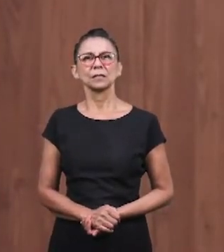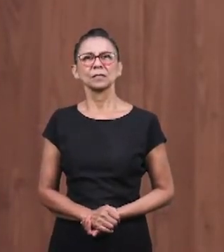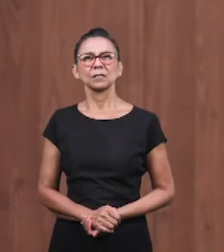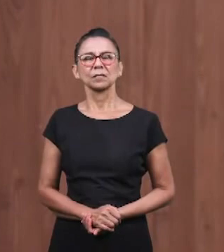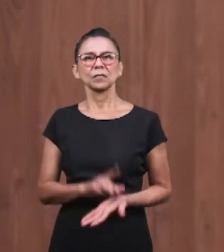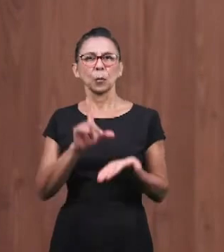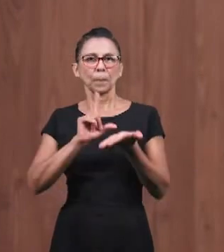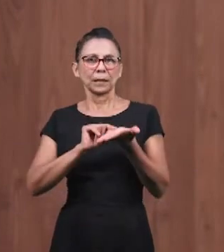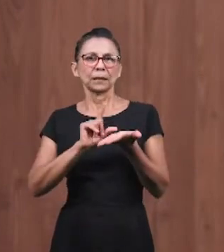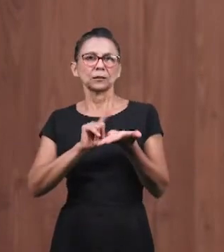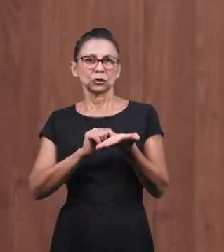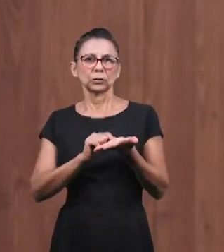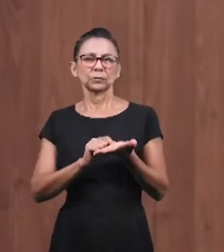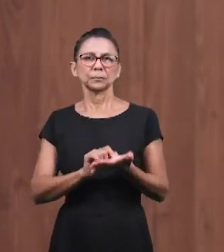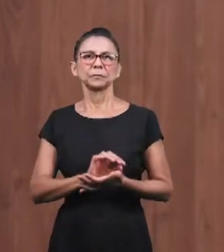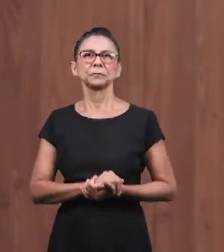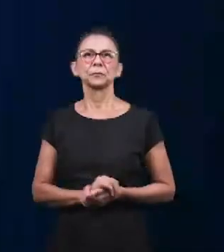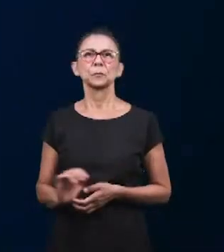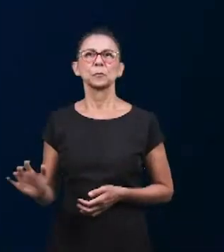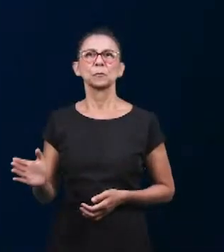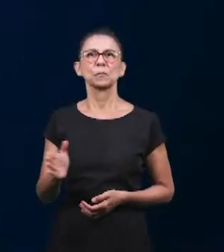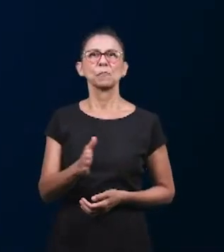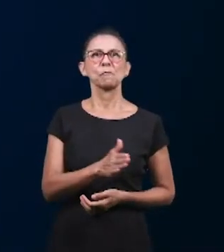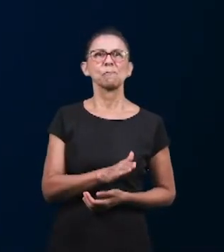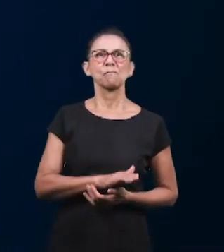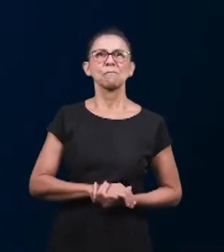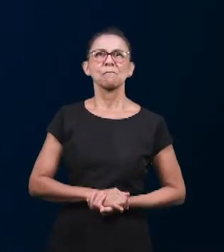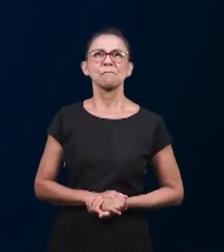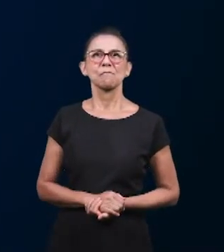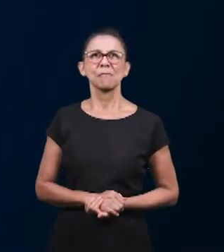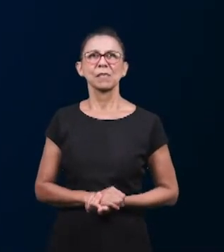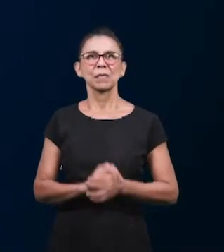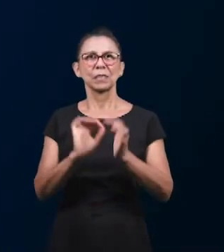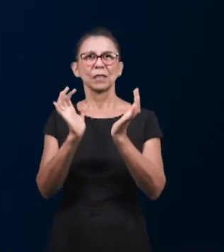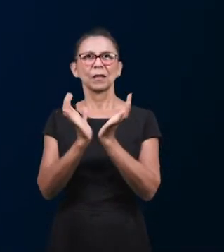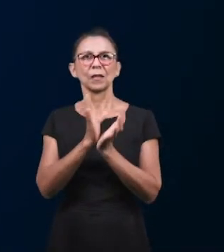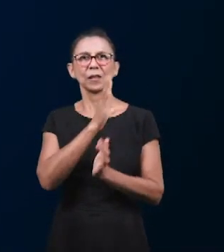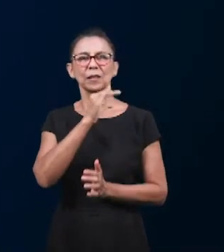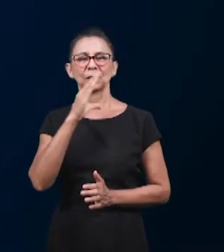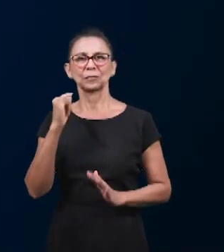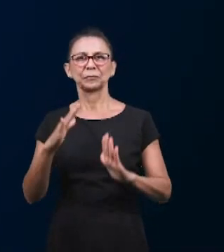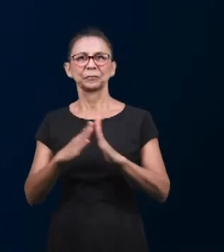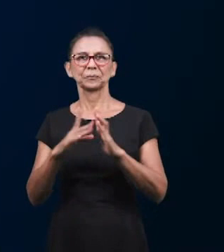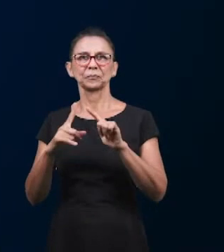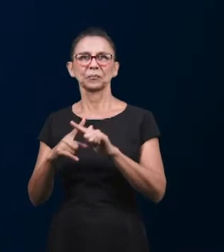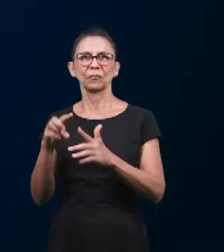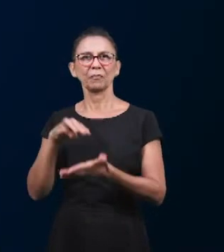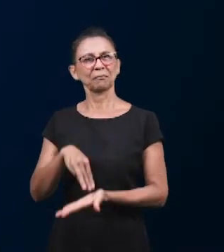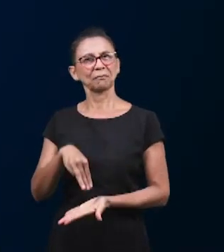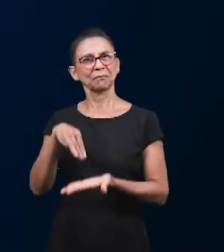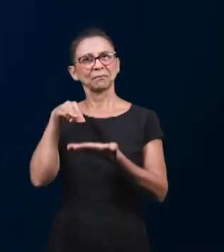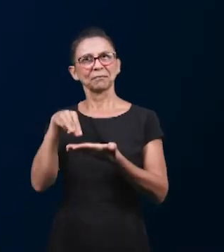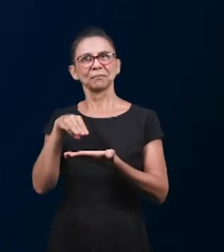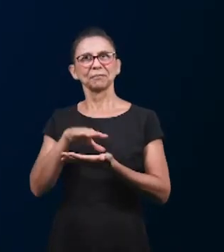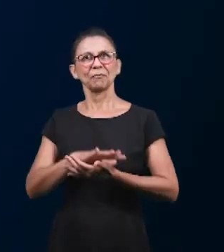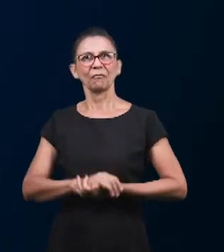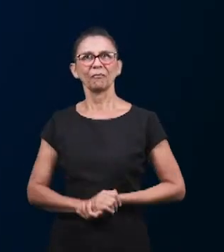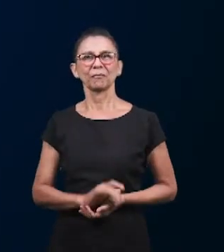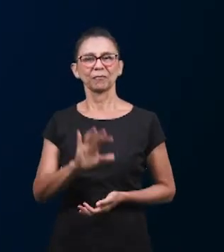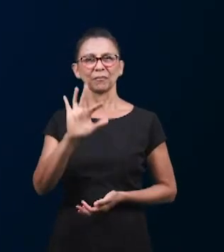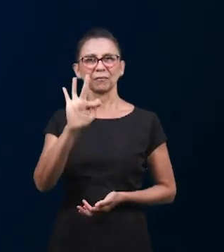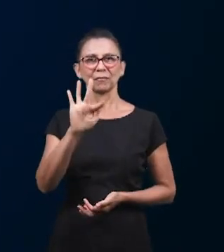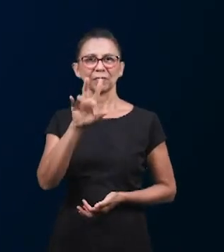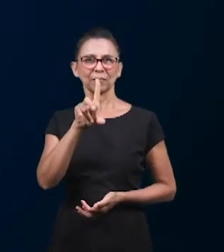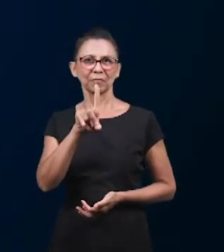todos juntos puderam participar do estudo. Bem, essa é a contribuição dos adolescentes da Igreja Cristã Maranata, da Asa Norte, de